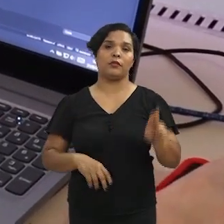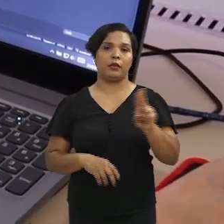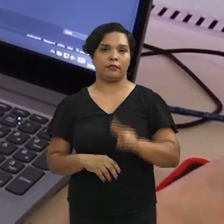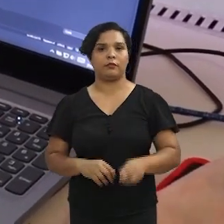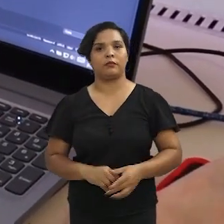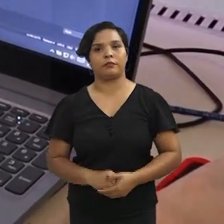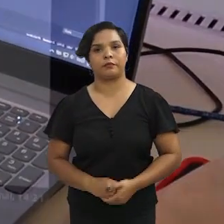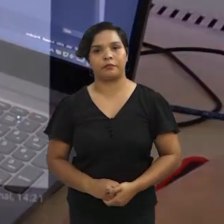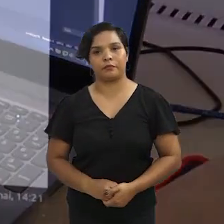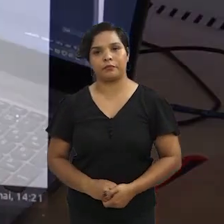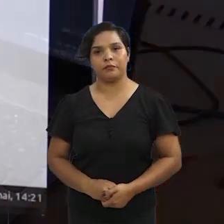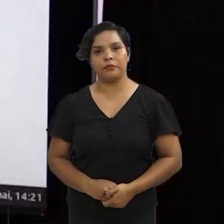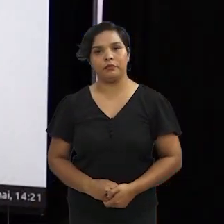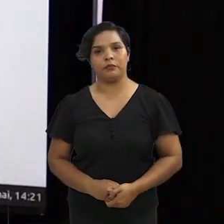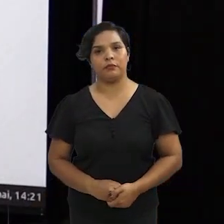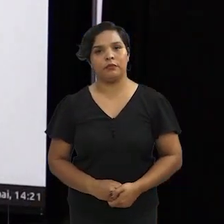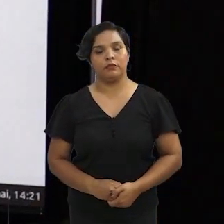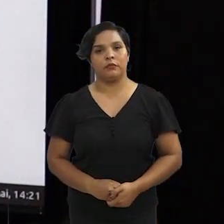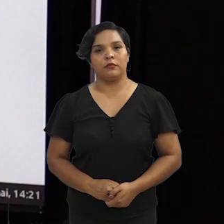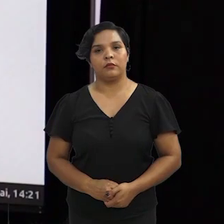para todo mundo utilizar.